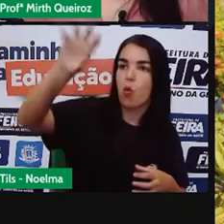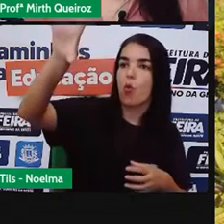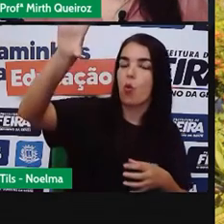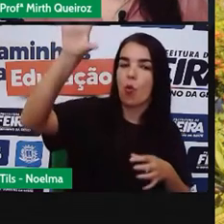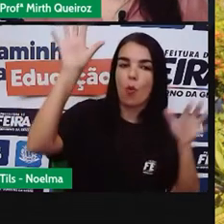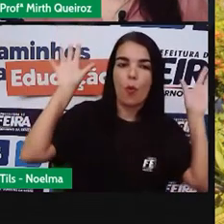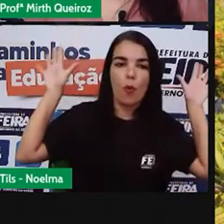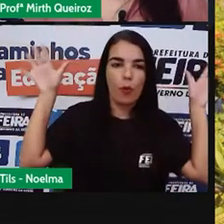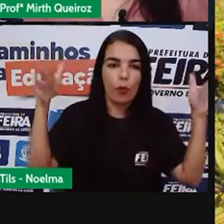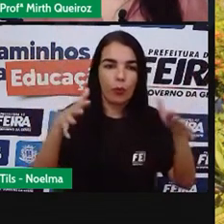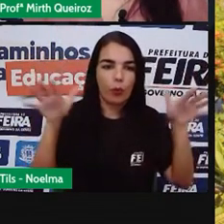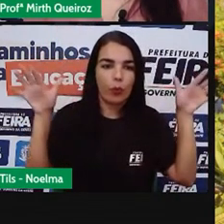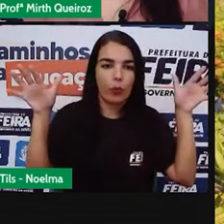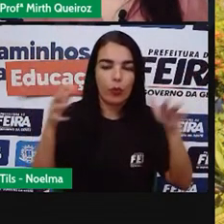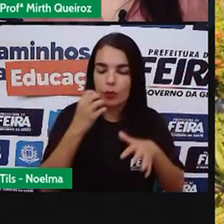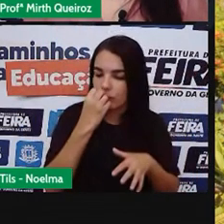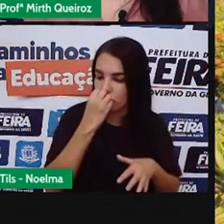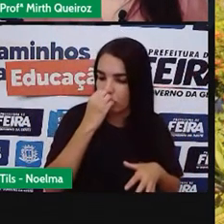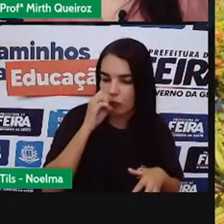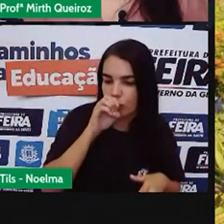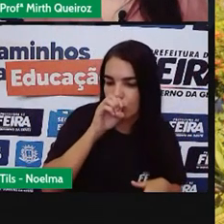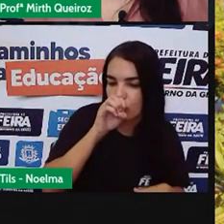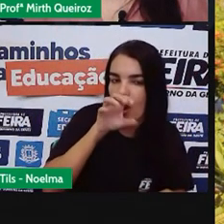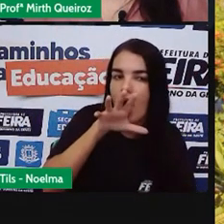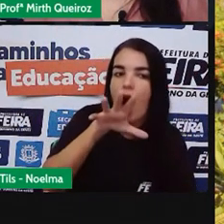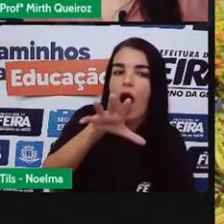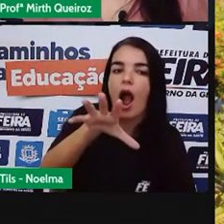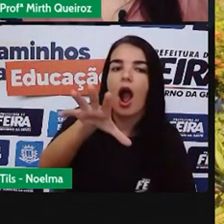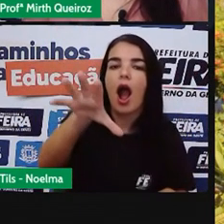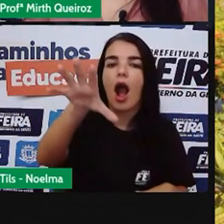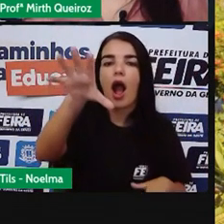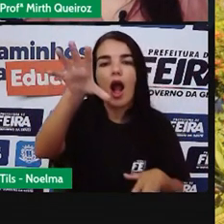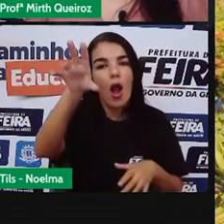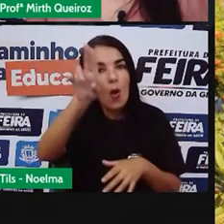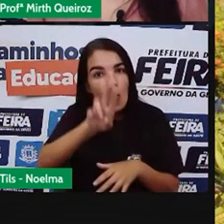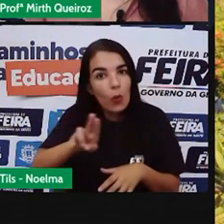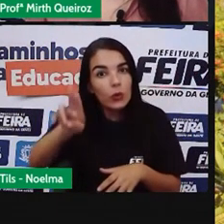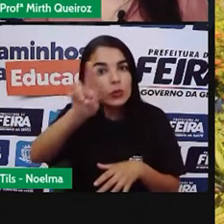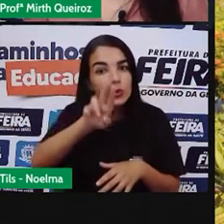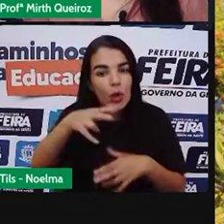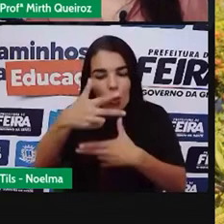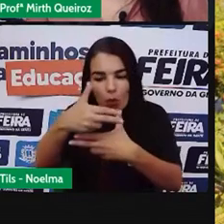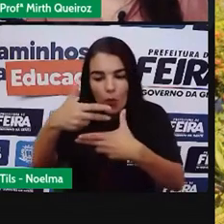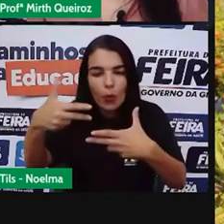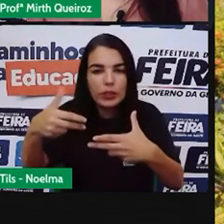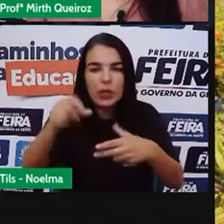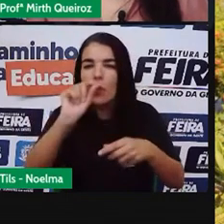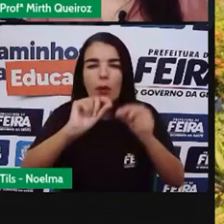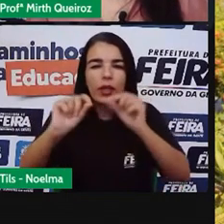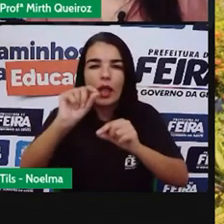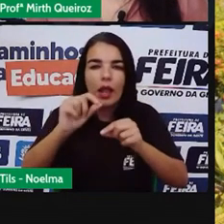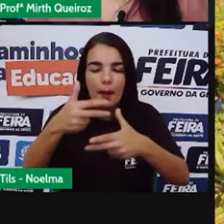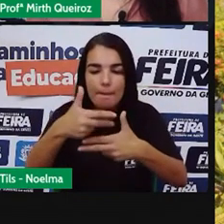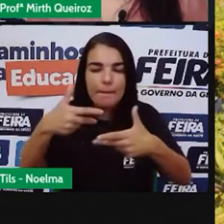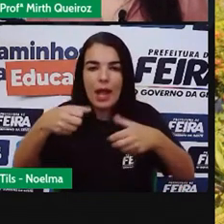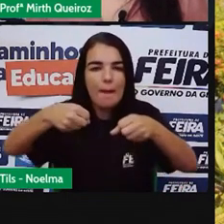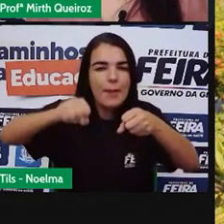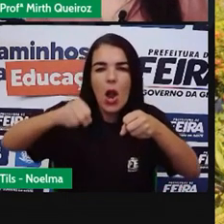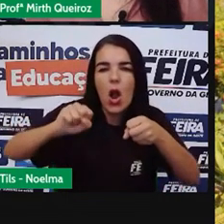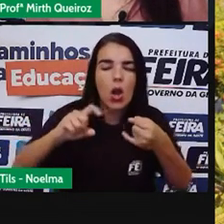por ele utilizando aí materiais recicláveis, né? Peças de moto, peças de